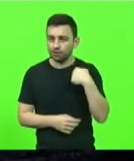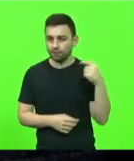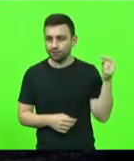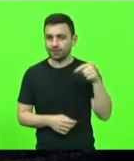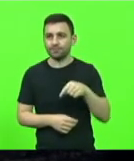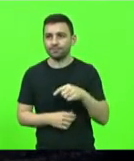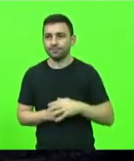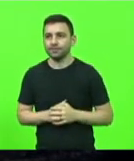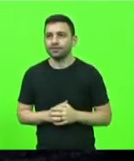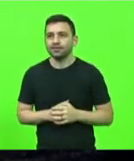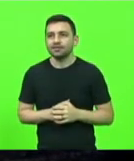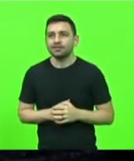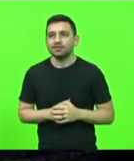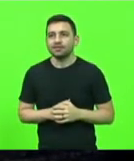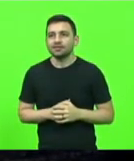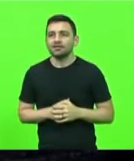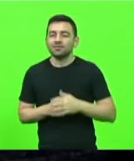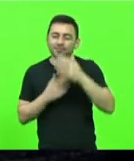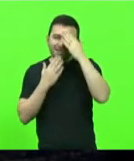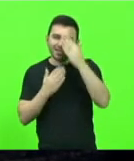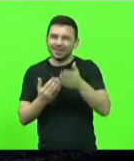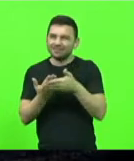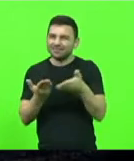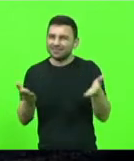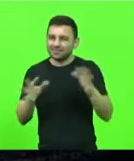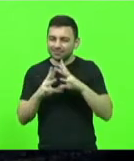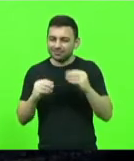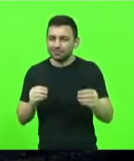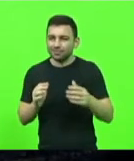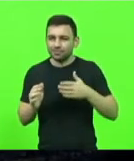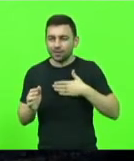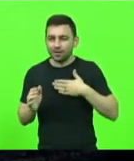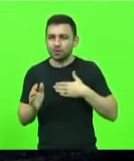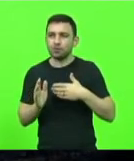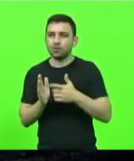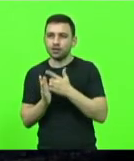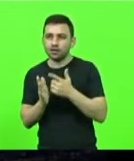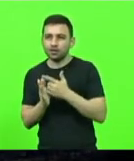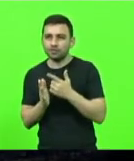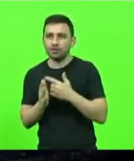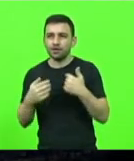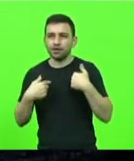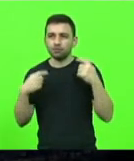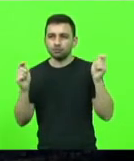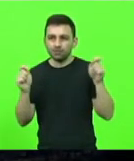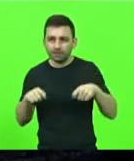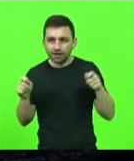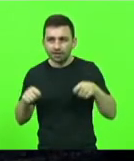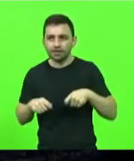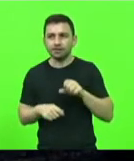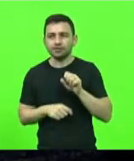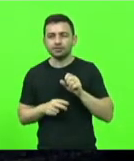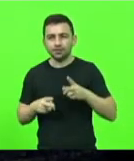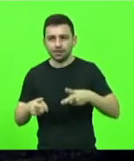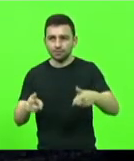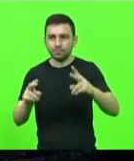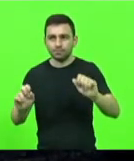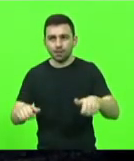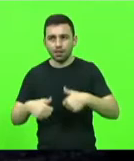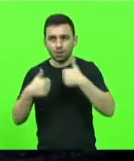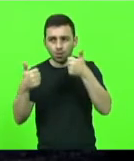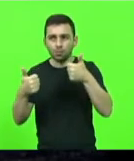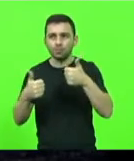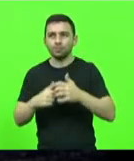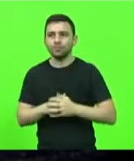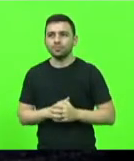Muito obrigado as personagens do meu livro que me convencem o quanto eu posso sempre ser melhor ainda